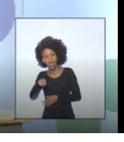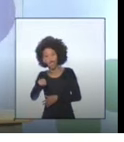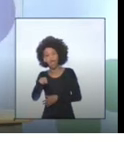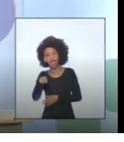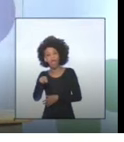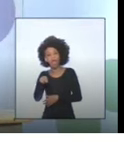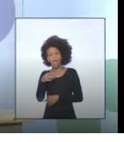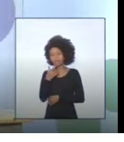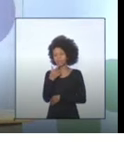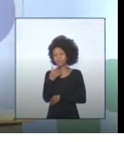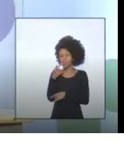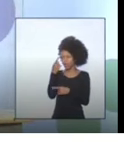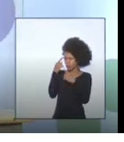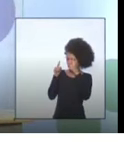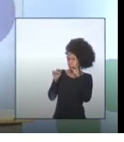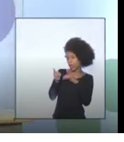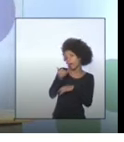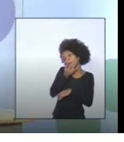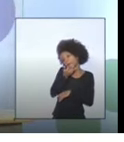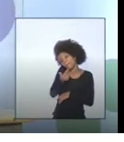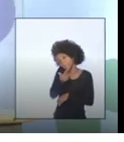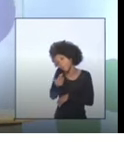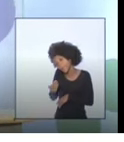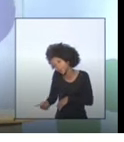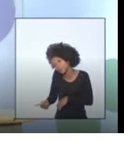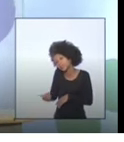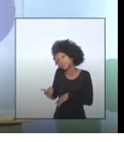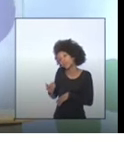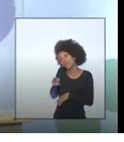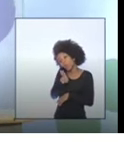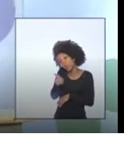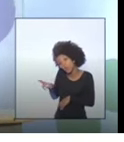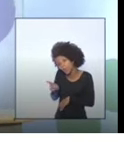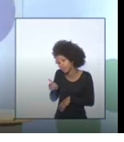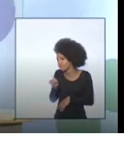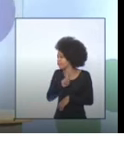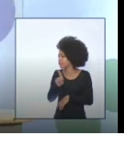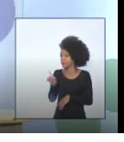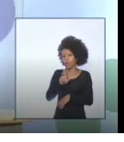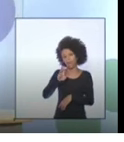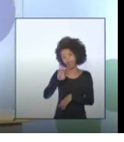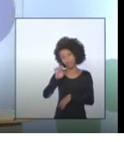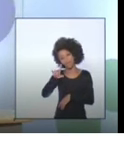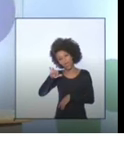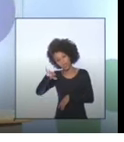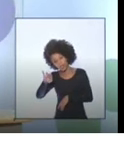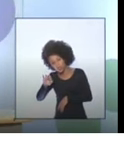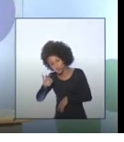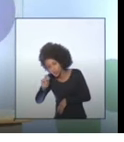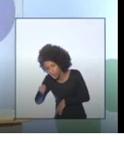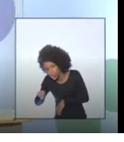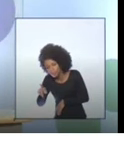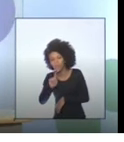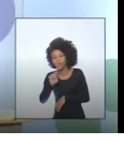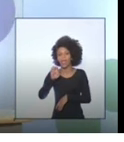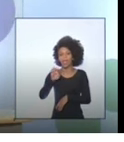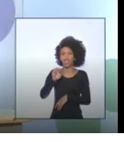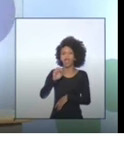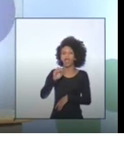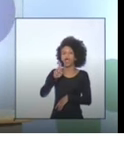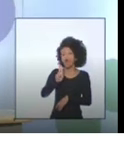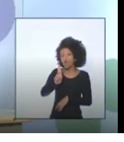Agora eu fiquei na dúvida e me peço desculpa se eu não pronunciei seu nome correto, porque não é o Wellington, é o Everton. E espero